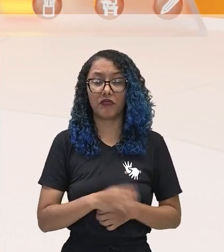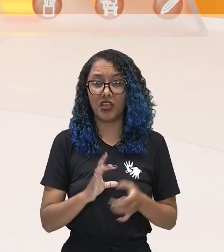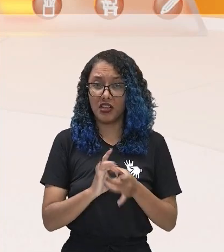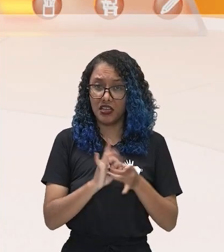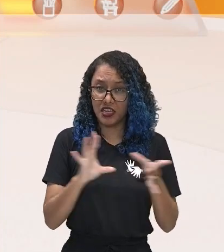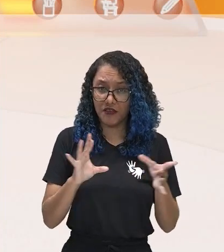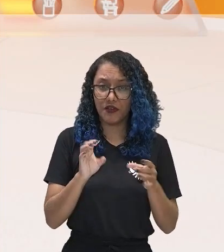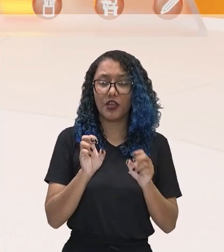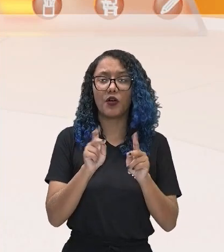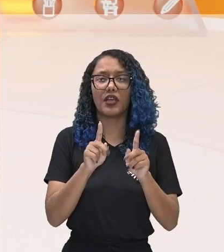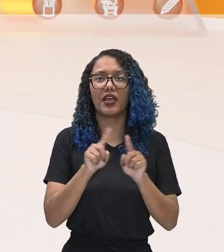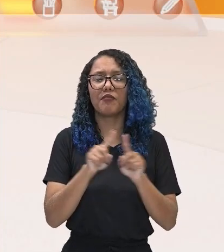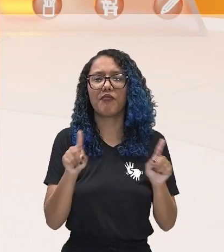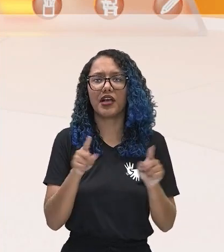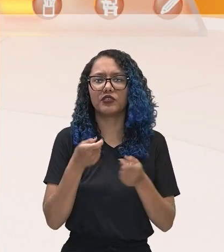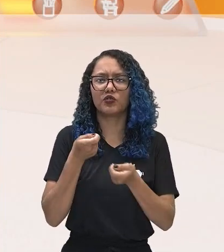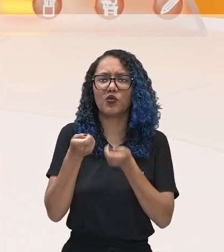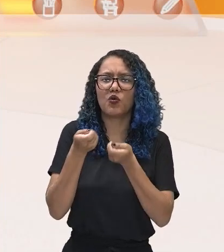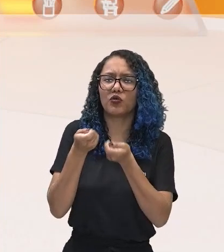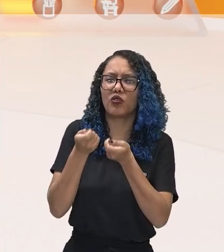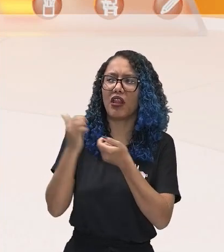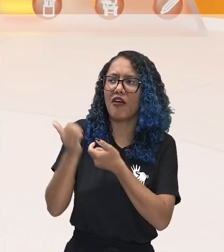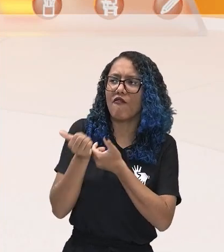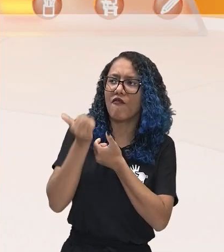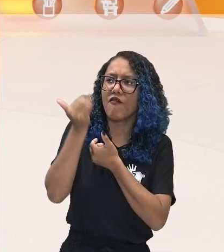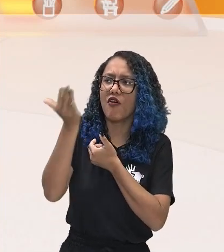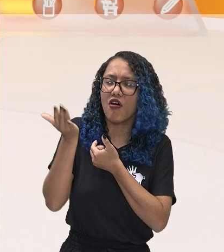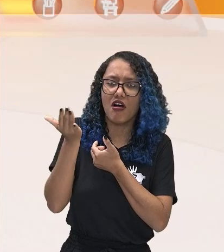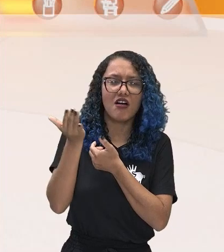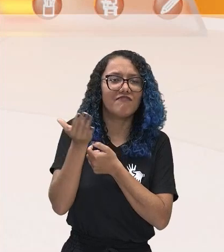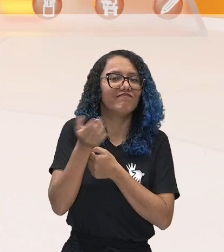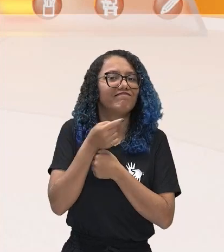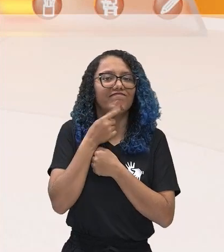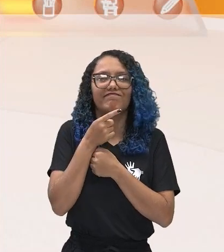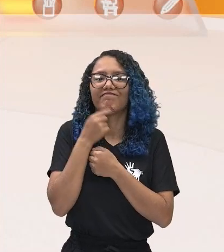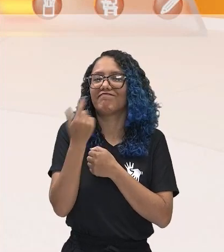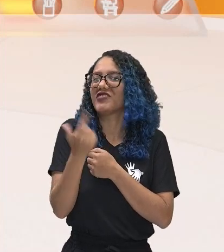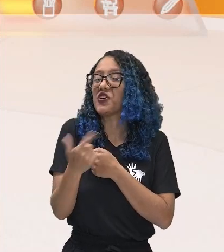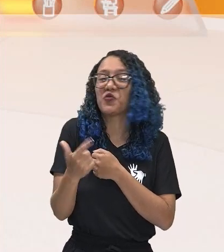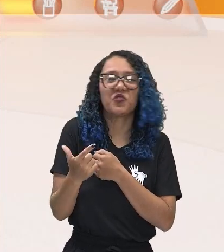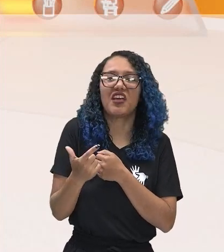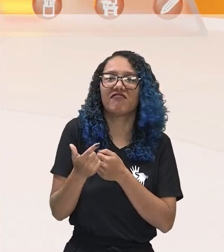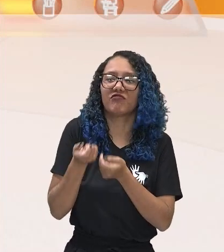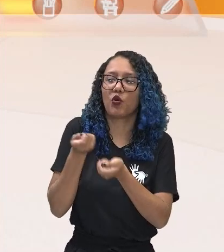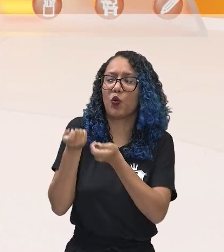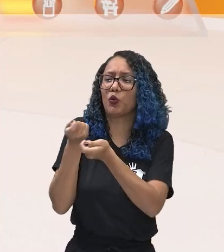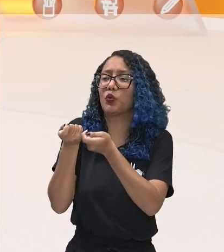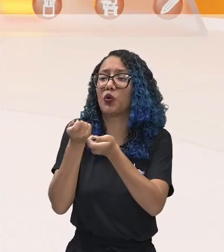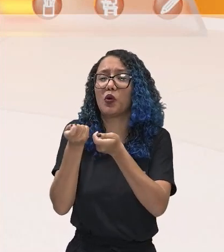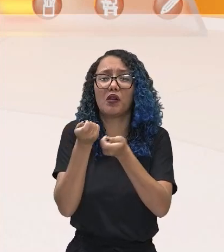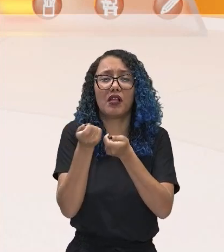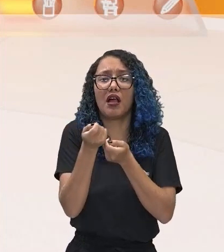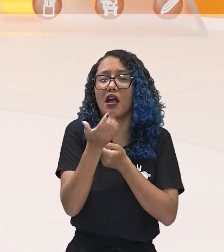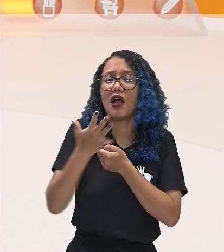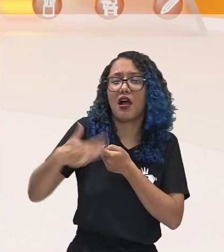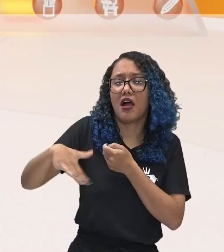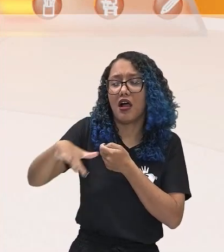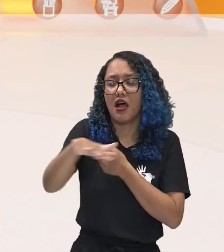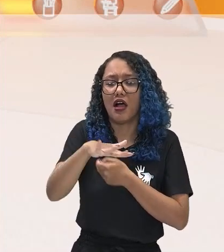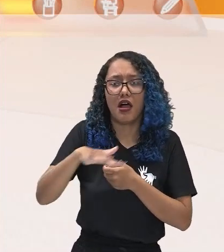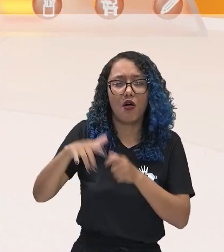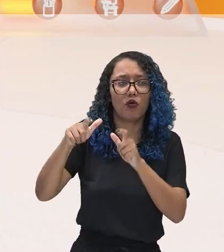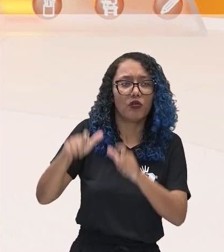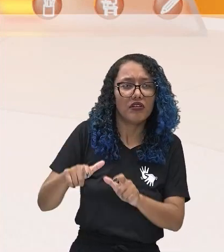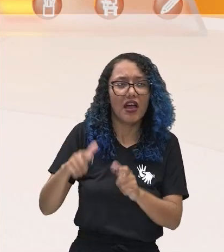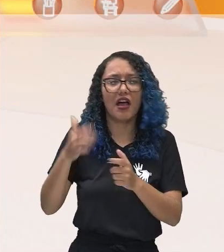não tenho controle daquilo que está fora, né? Daquilo que está ao meu redor. Eu